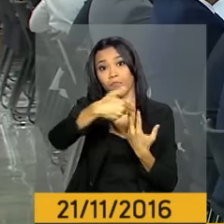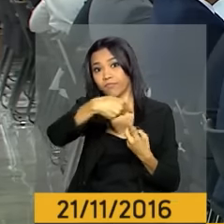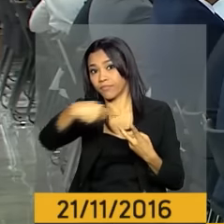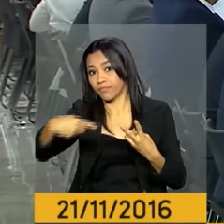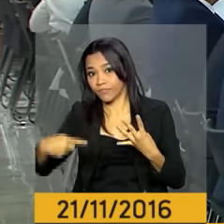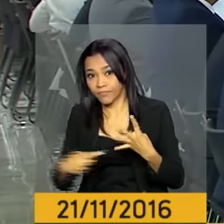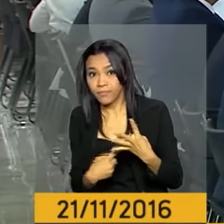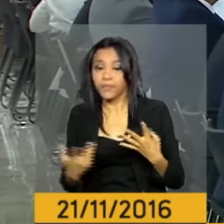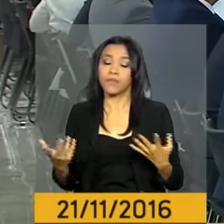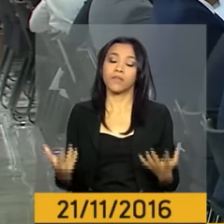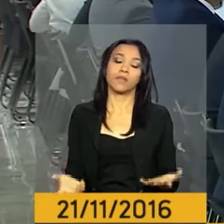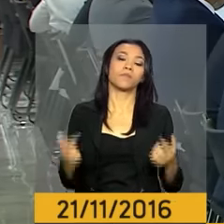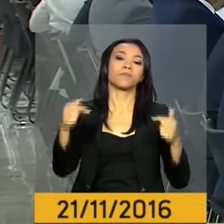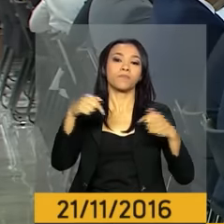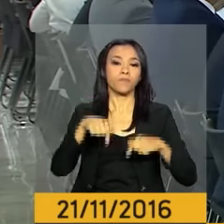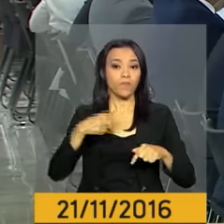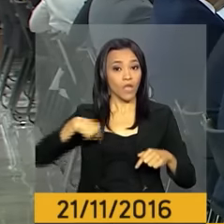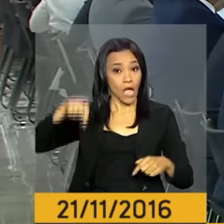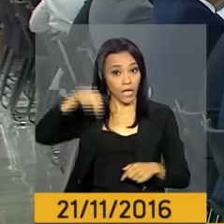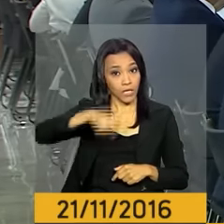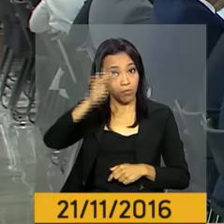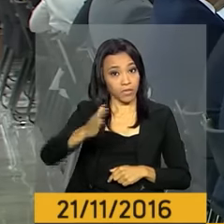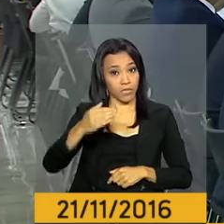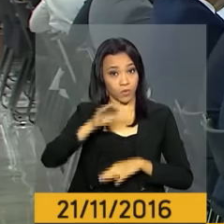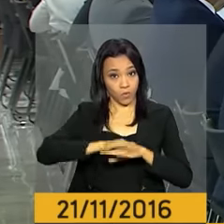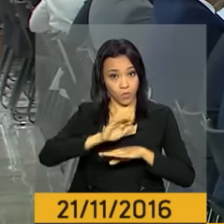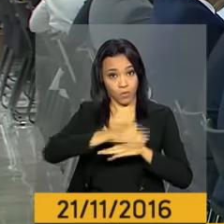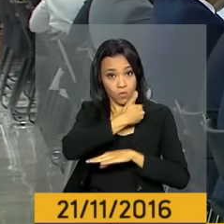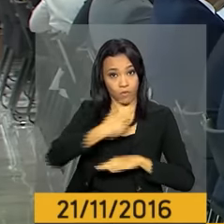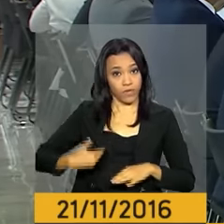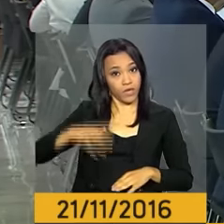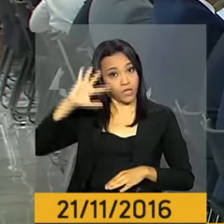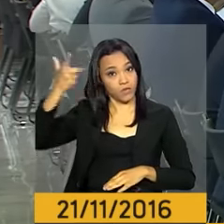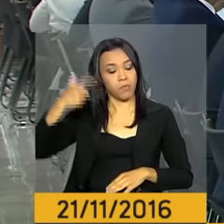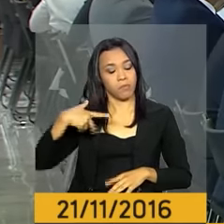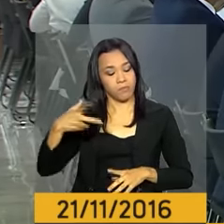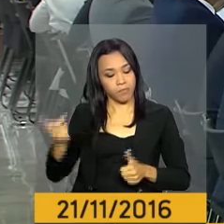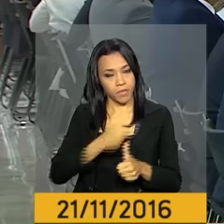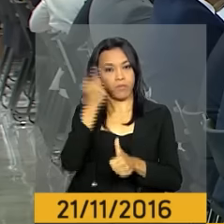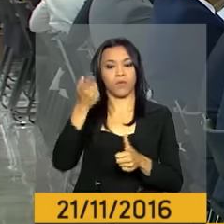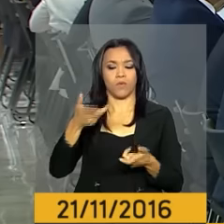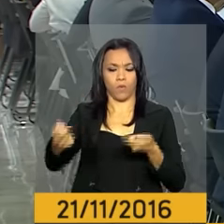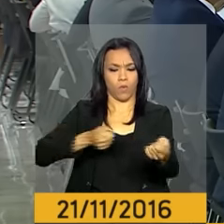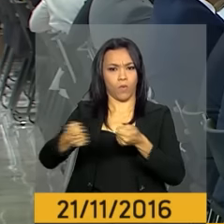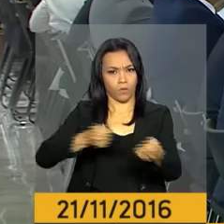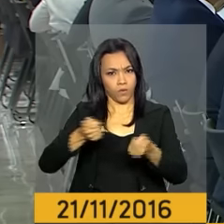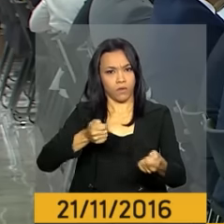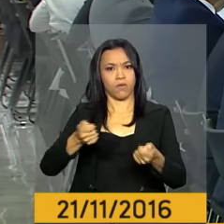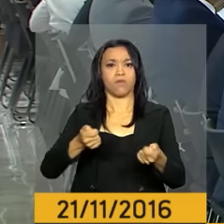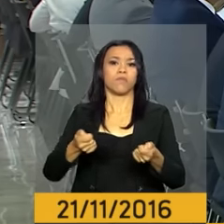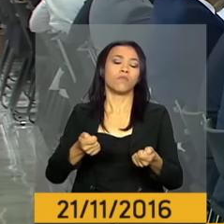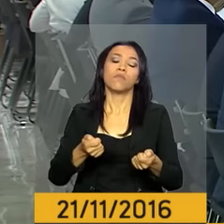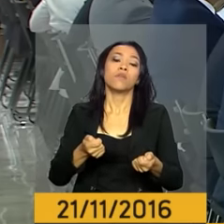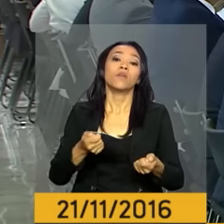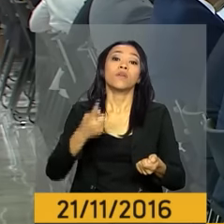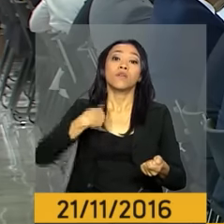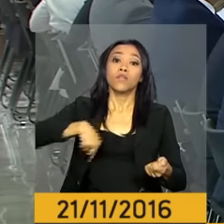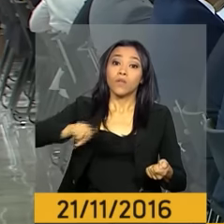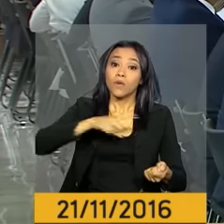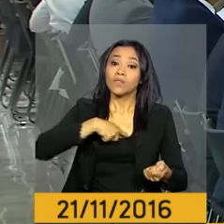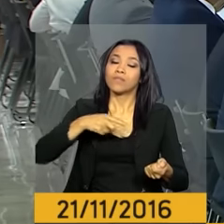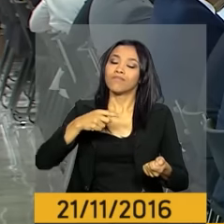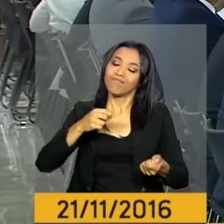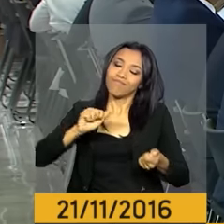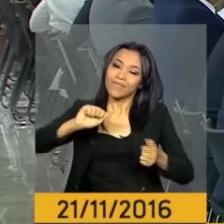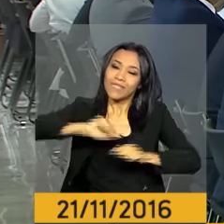ilusionismo pela lucidez. Nosso primeiro passo, portanto, foi dar total